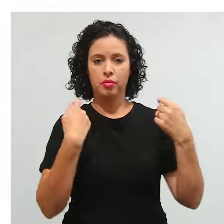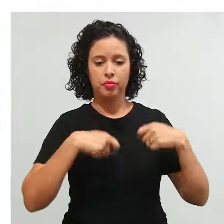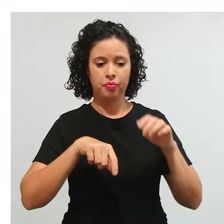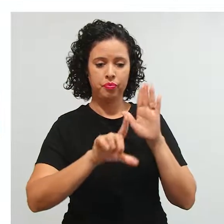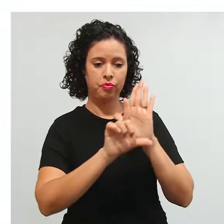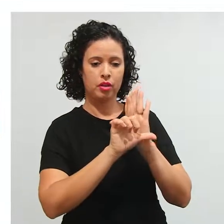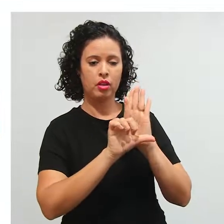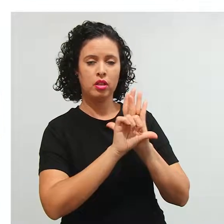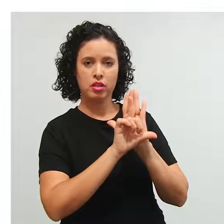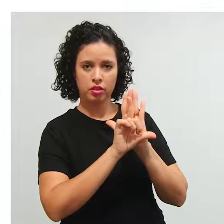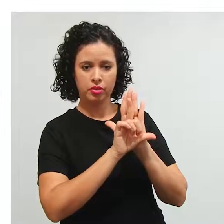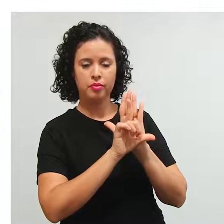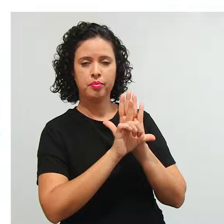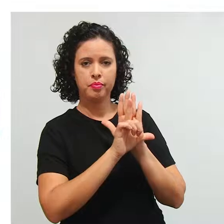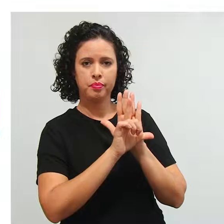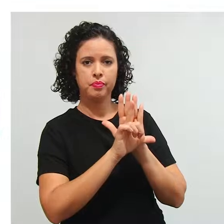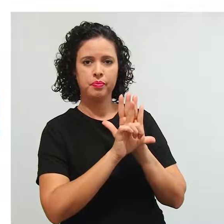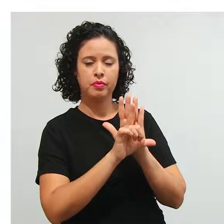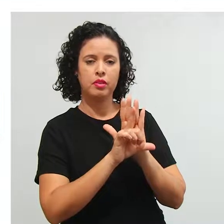lei.